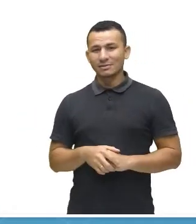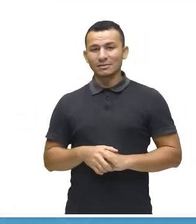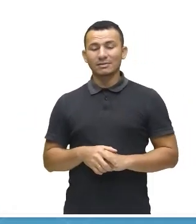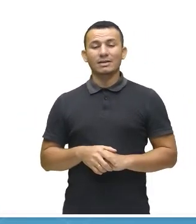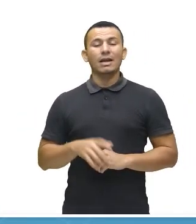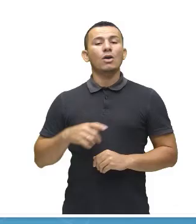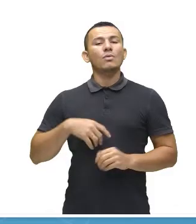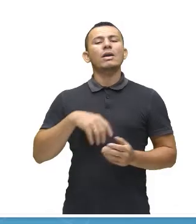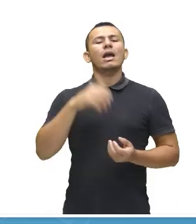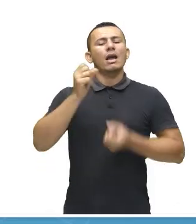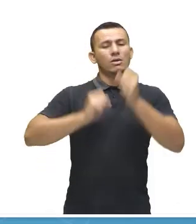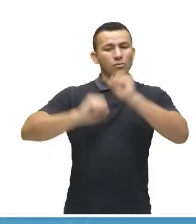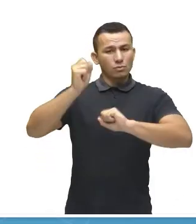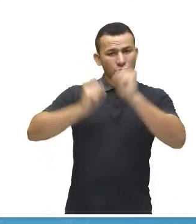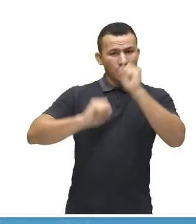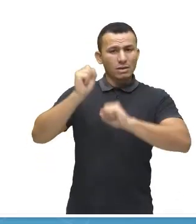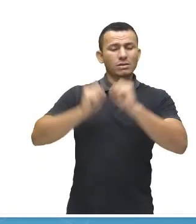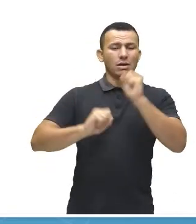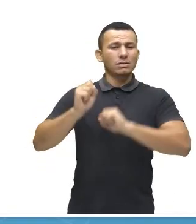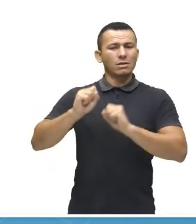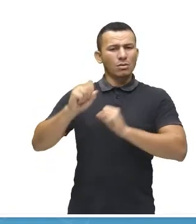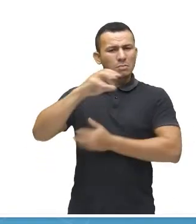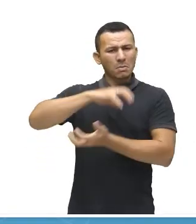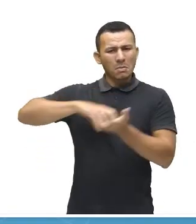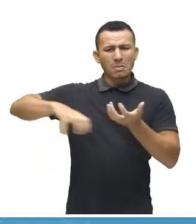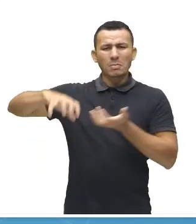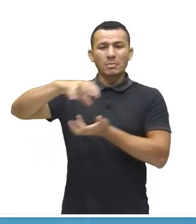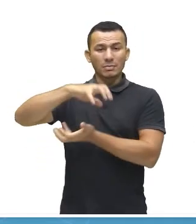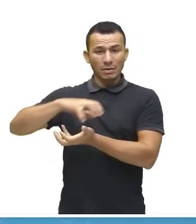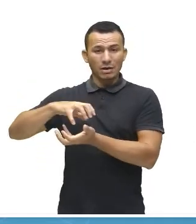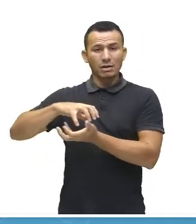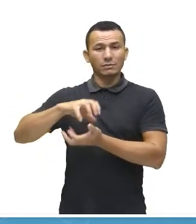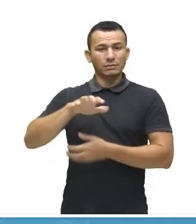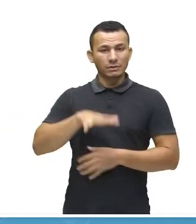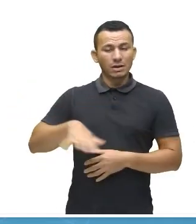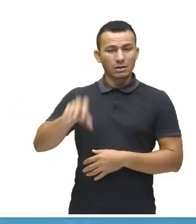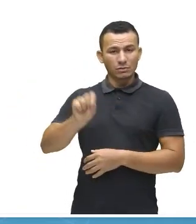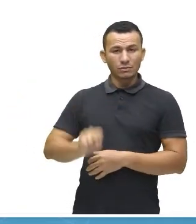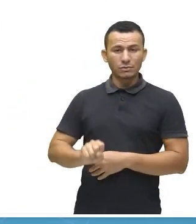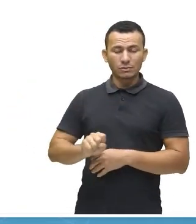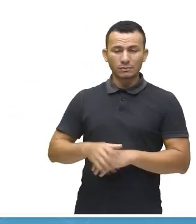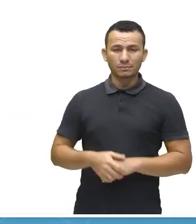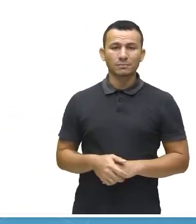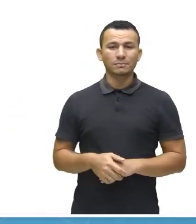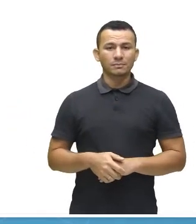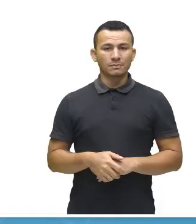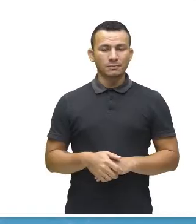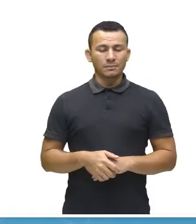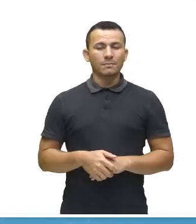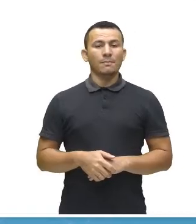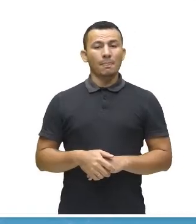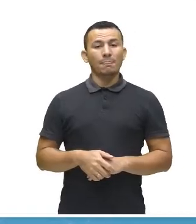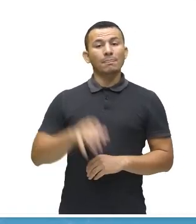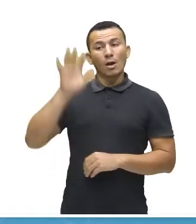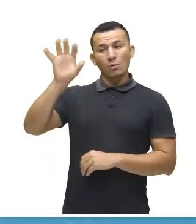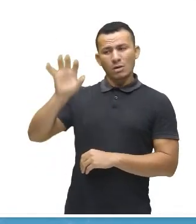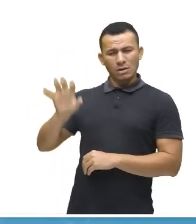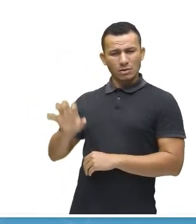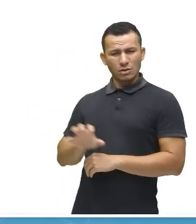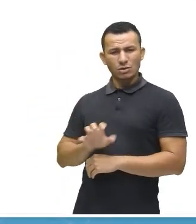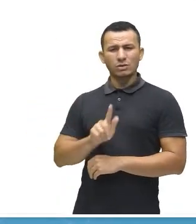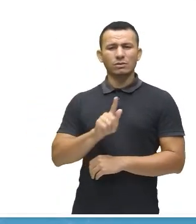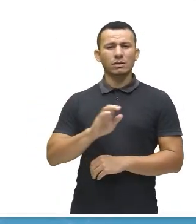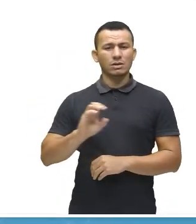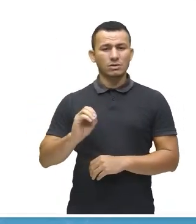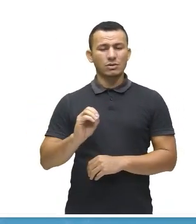da industrialização do Centro-Sul. Tá bom? Então, só relembrando, os complexos regionais ou regiões geoeconômicas não é